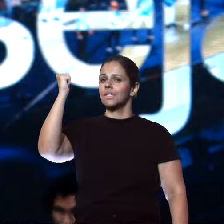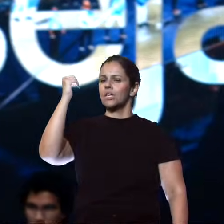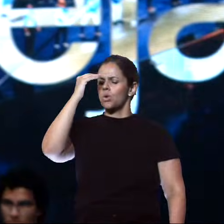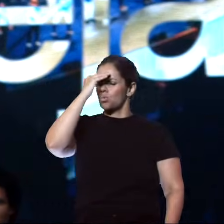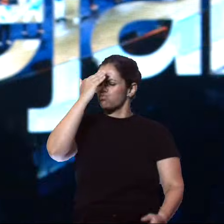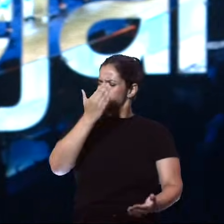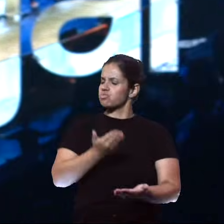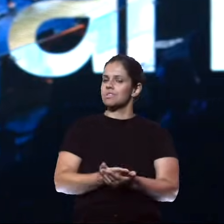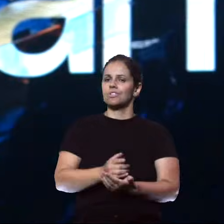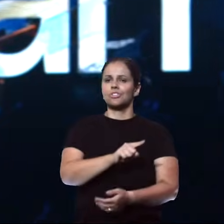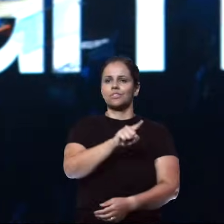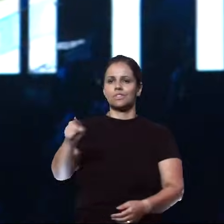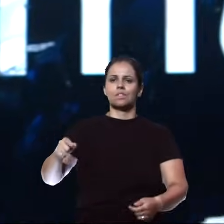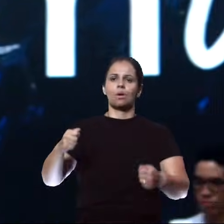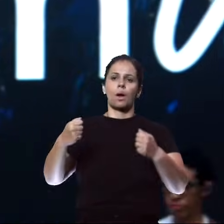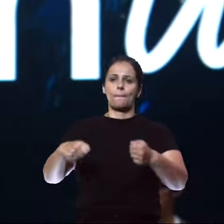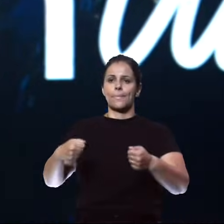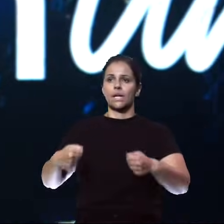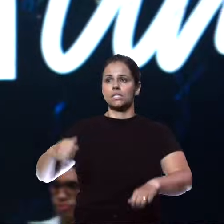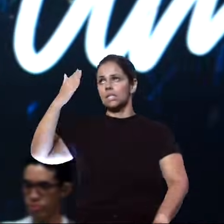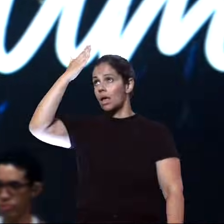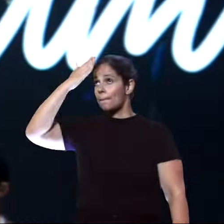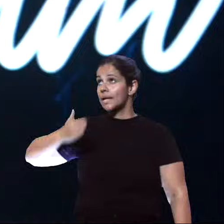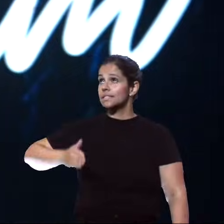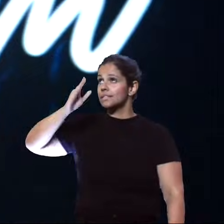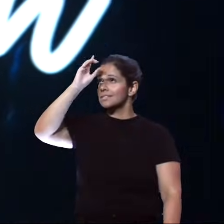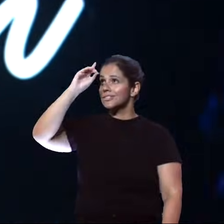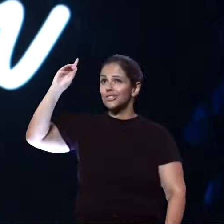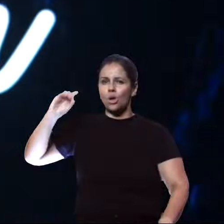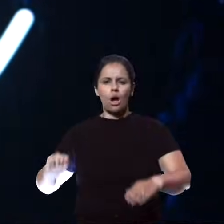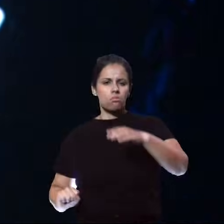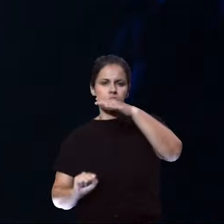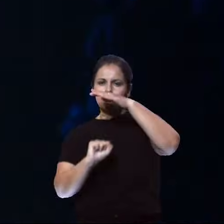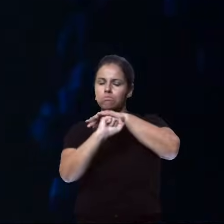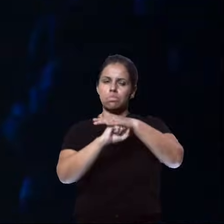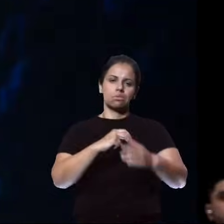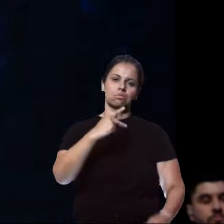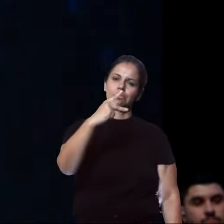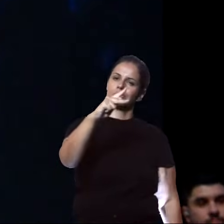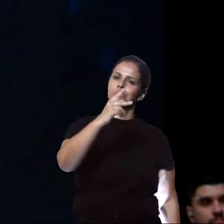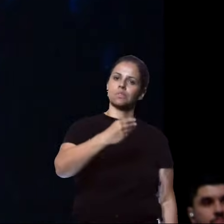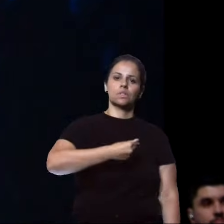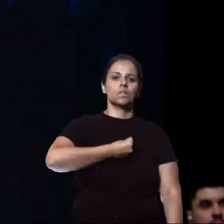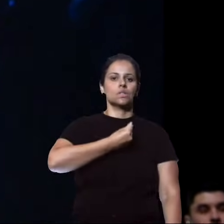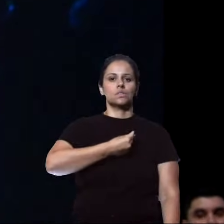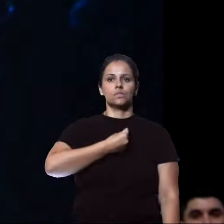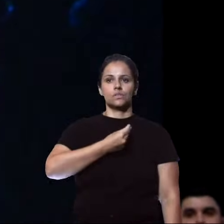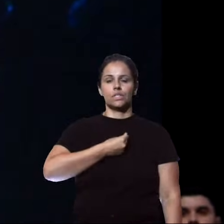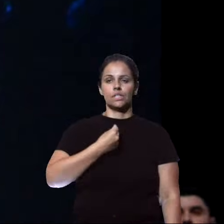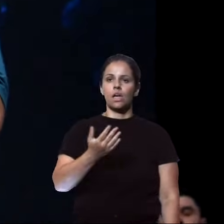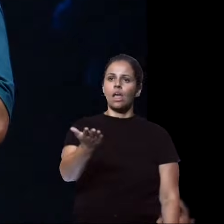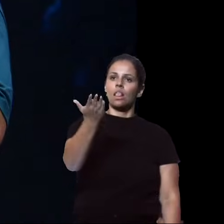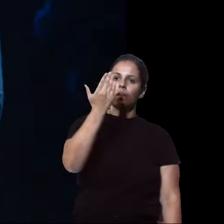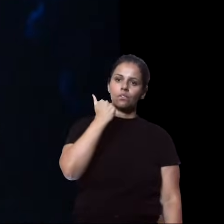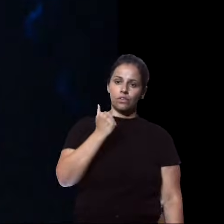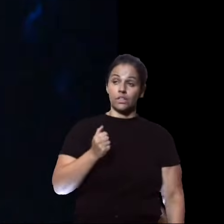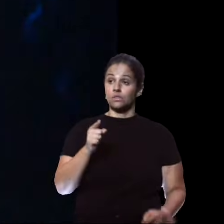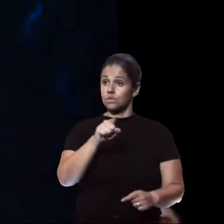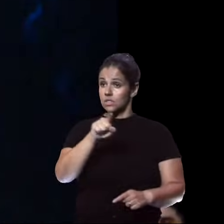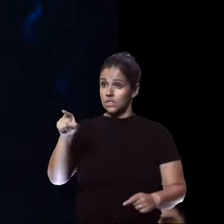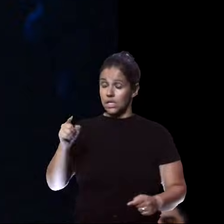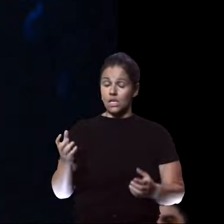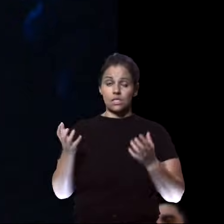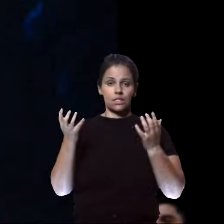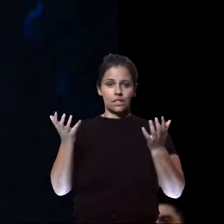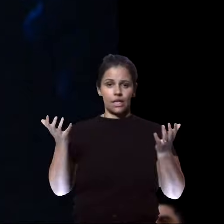da presença do Senhor, cheio da graça do Senhor. Por isso, se você quiser, nós estamos aqui para orar por você